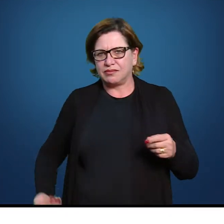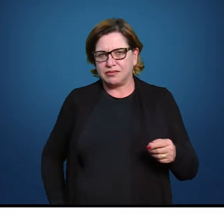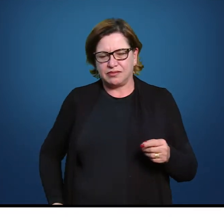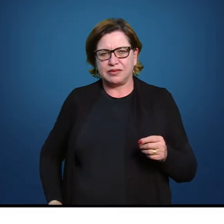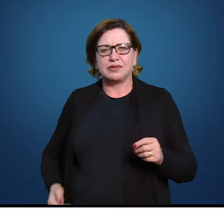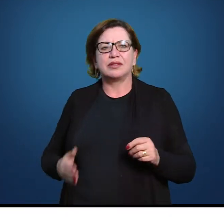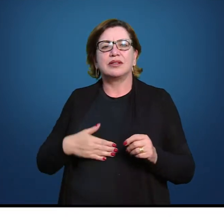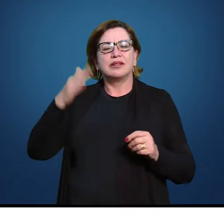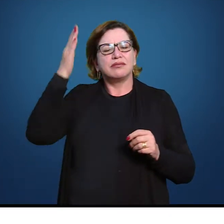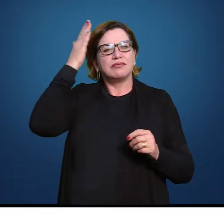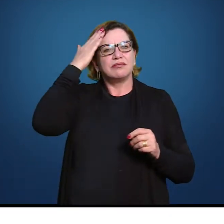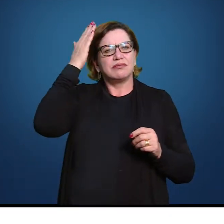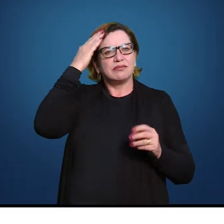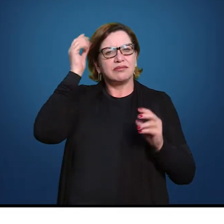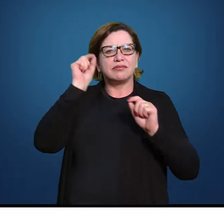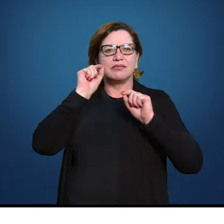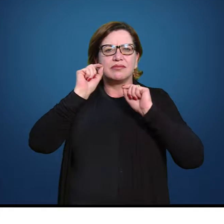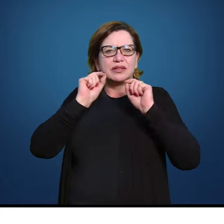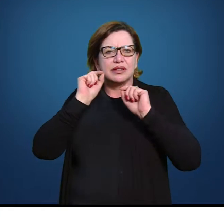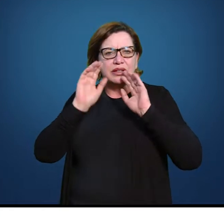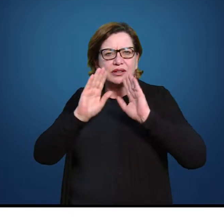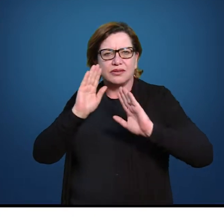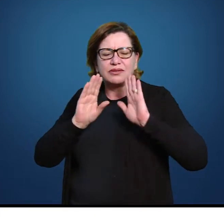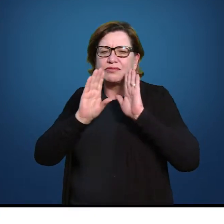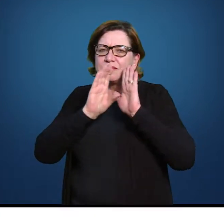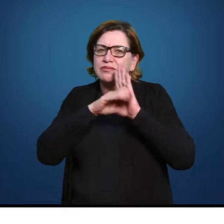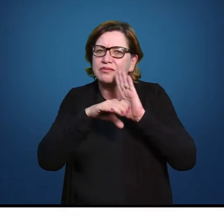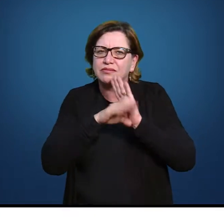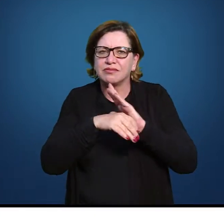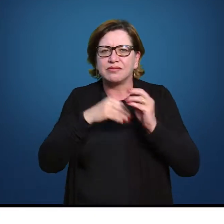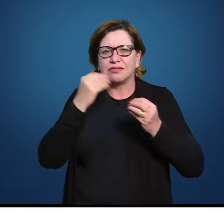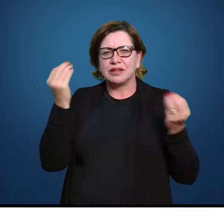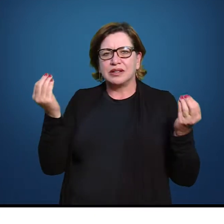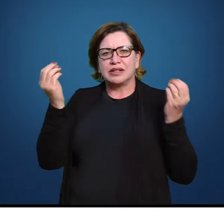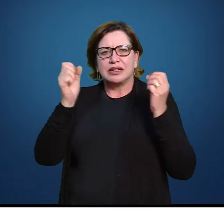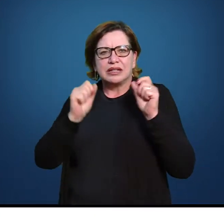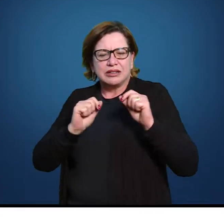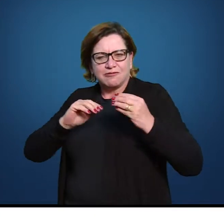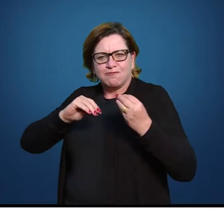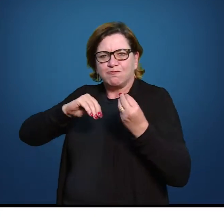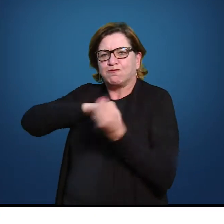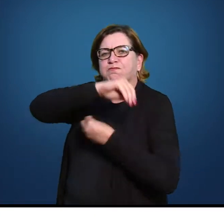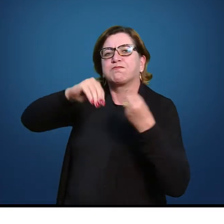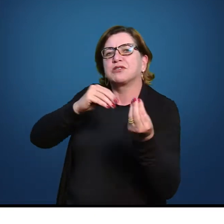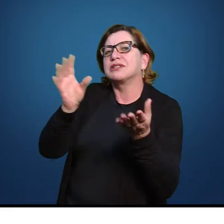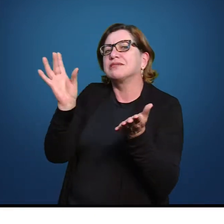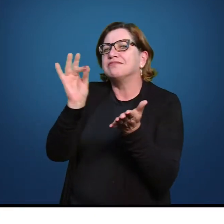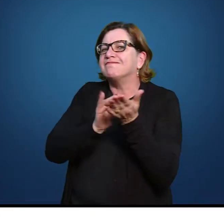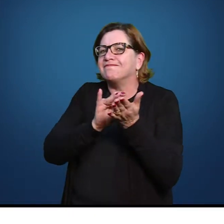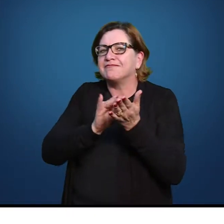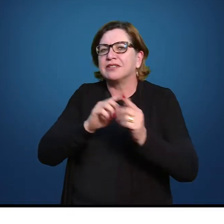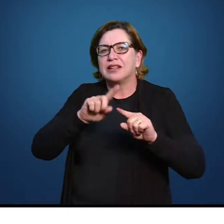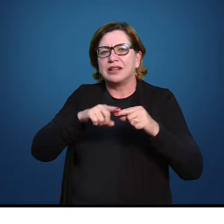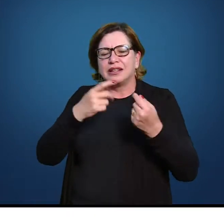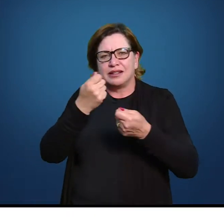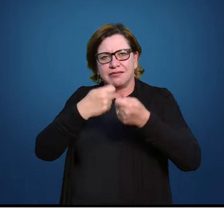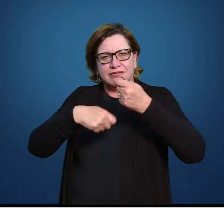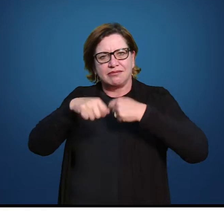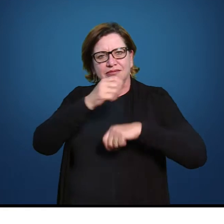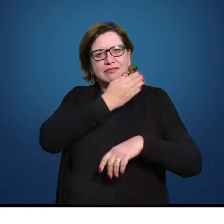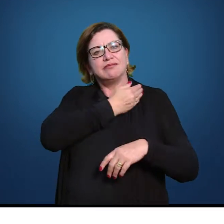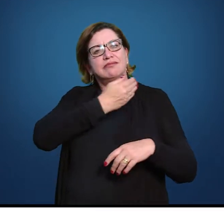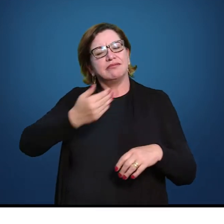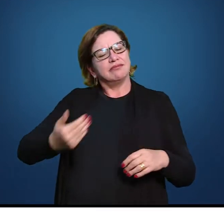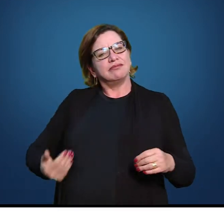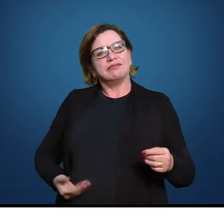que, muitas vezes, um conceito ele se deturpa da realidade, mas dentro da administração pública nós temos